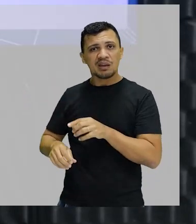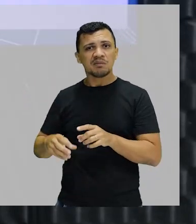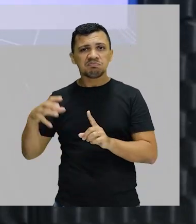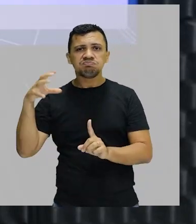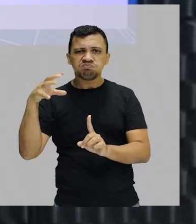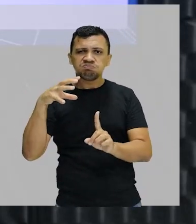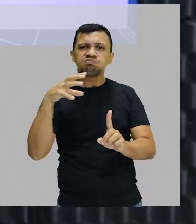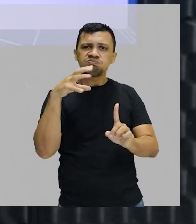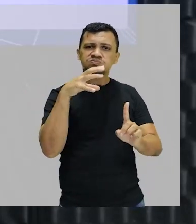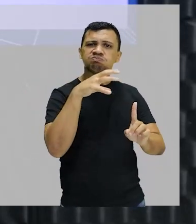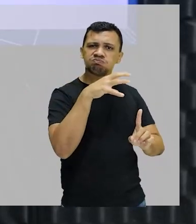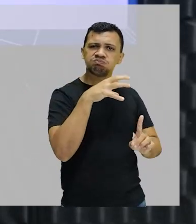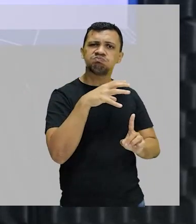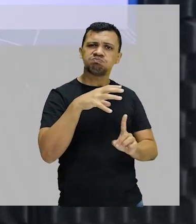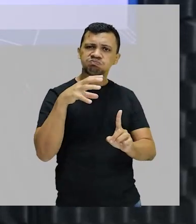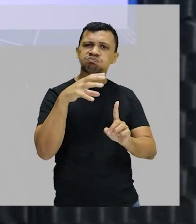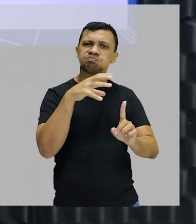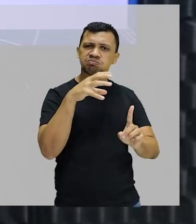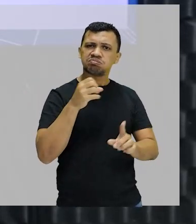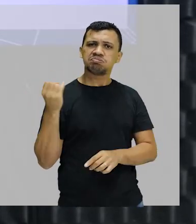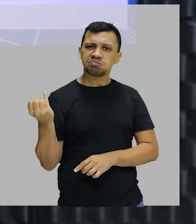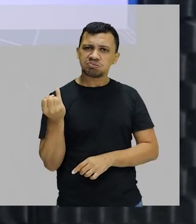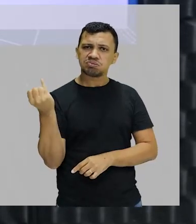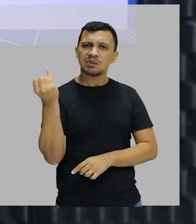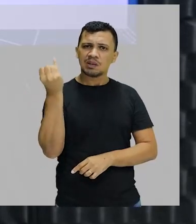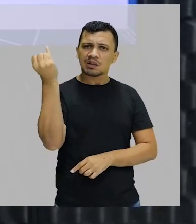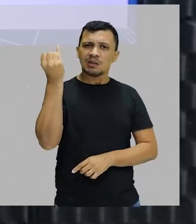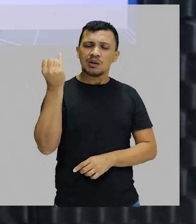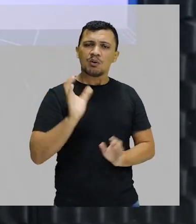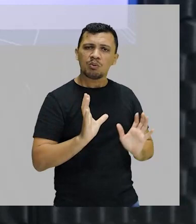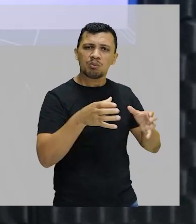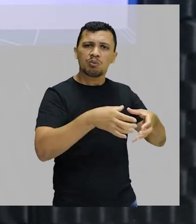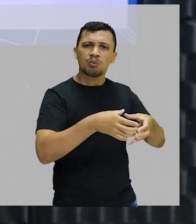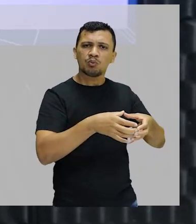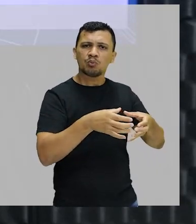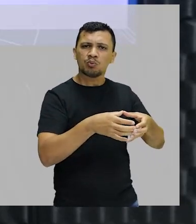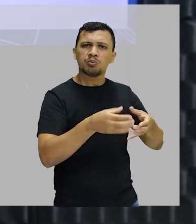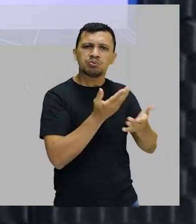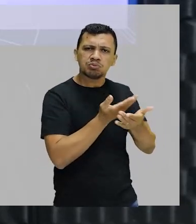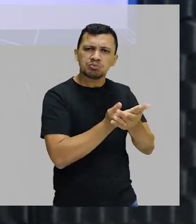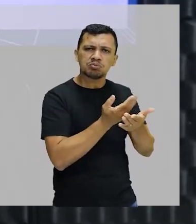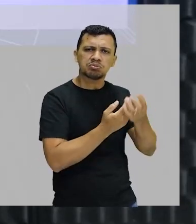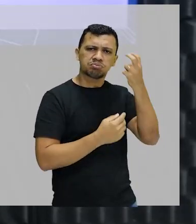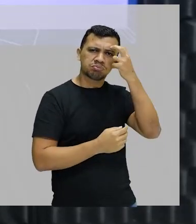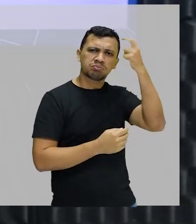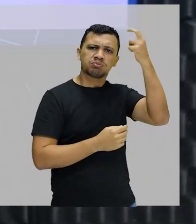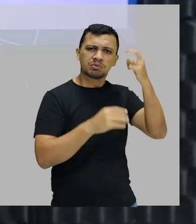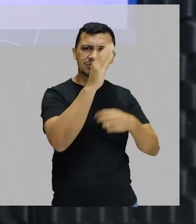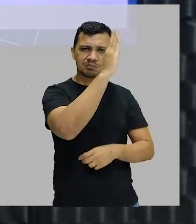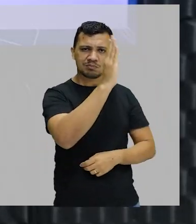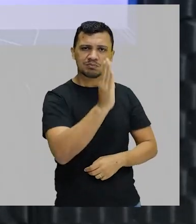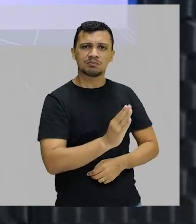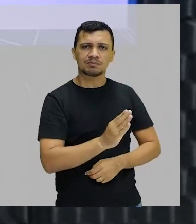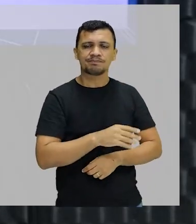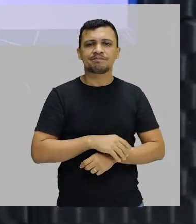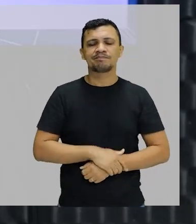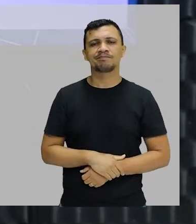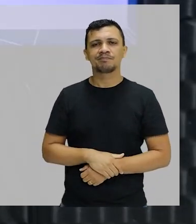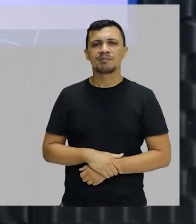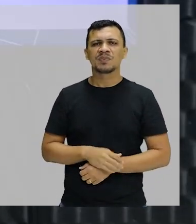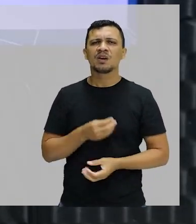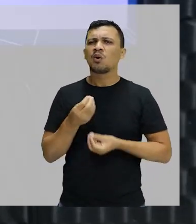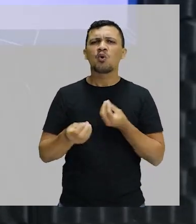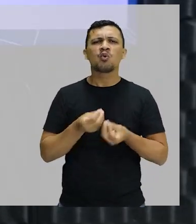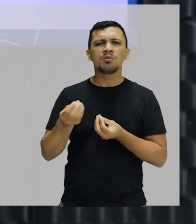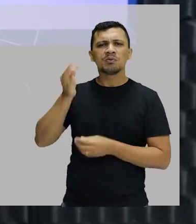maneira muito, muito marcante, muito intensa, a intelectualidade brasileira naquele contexto. Então, olha só. No Brasil, essa